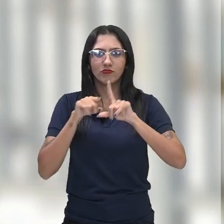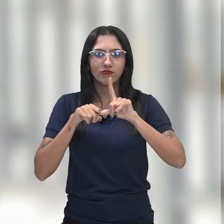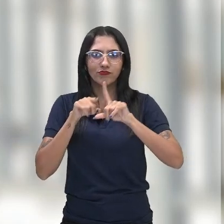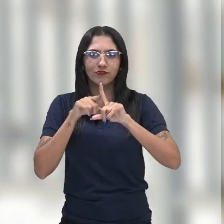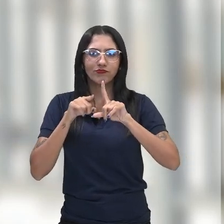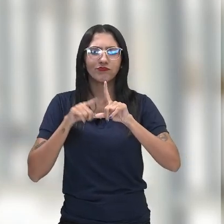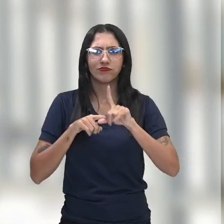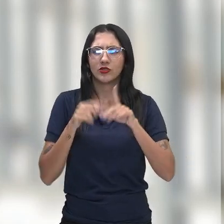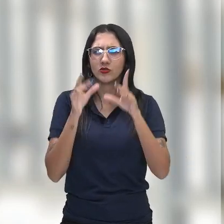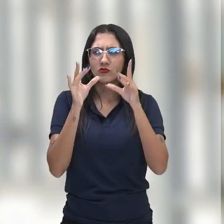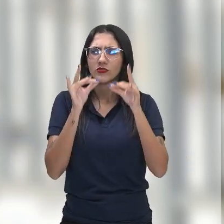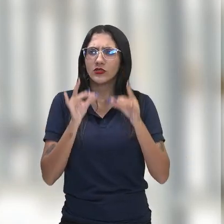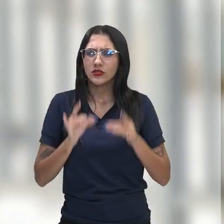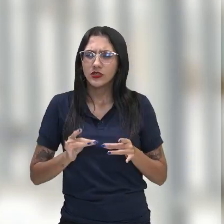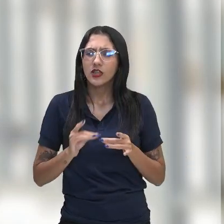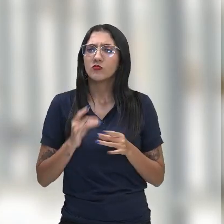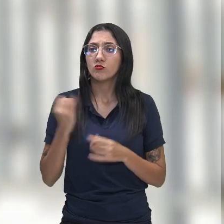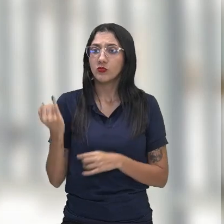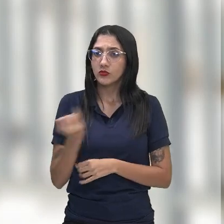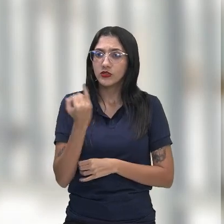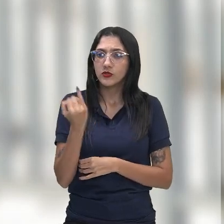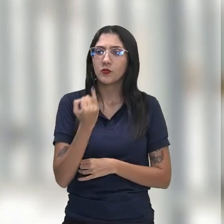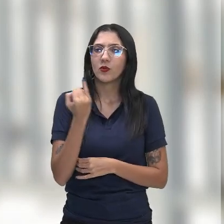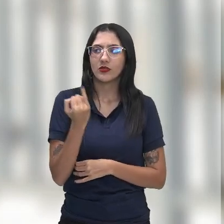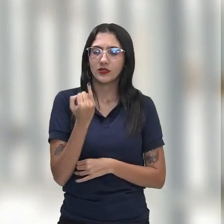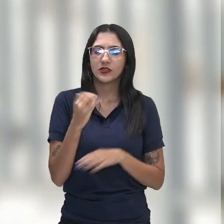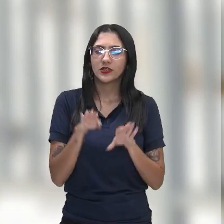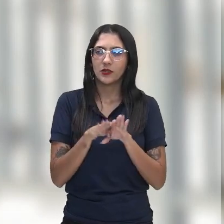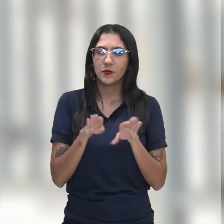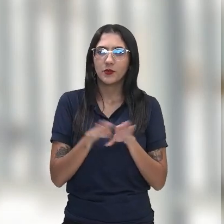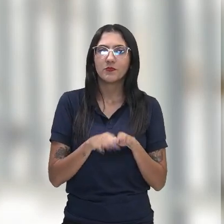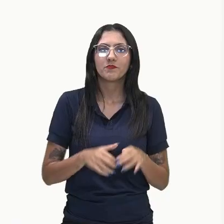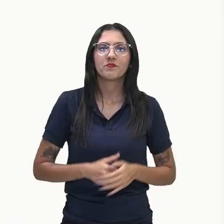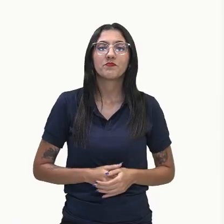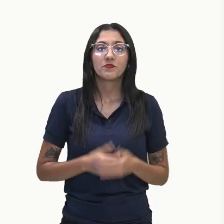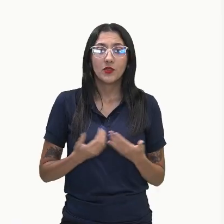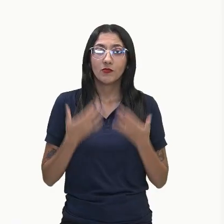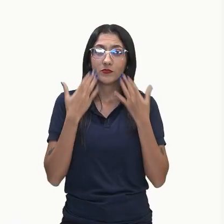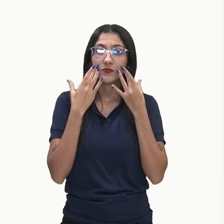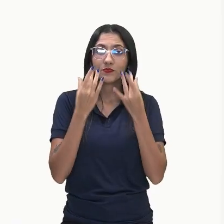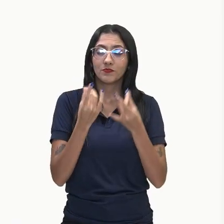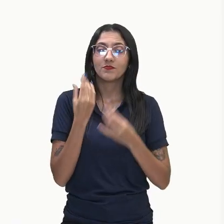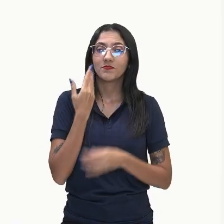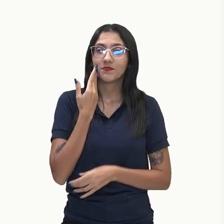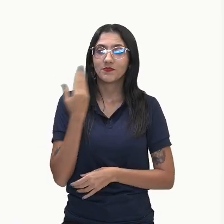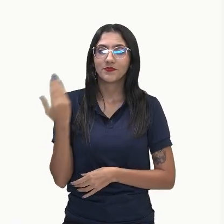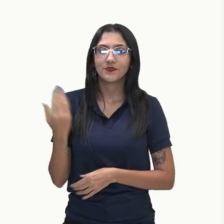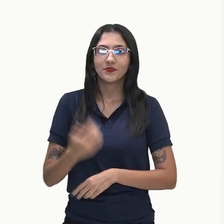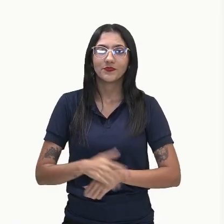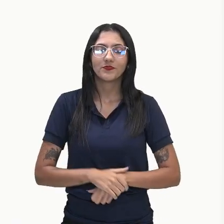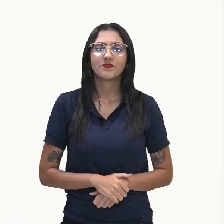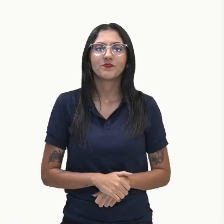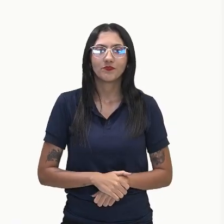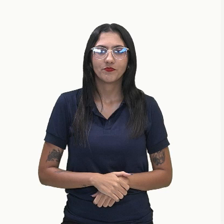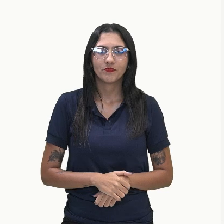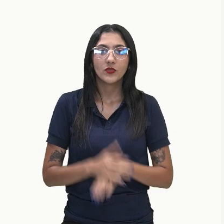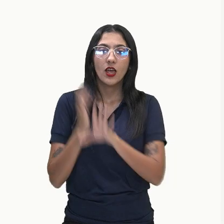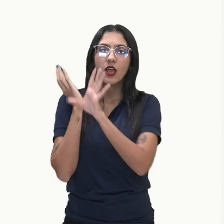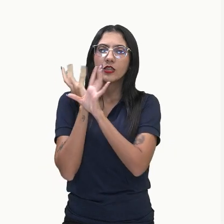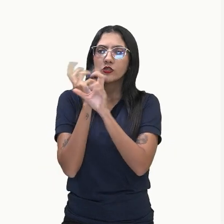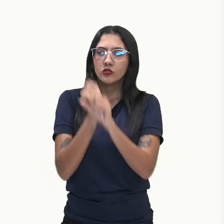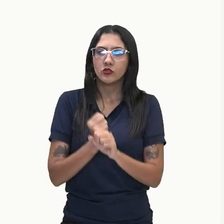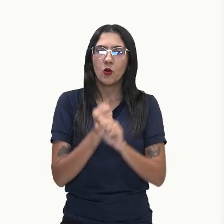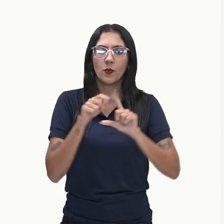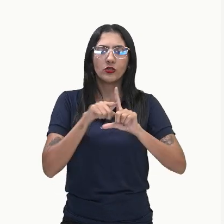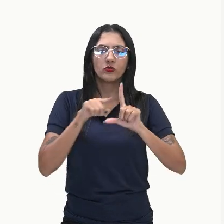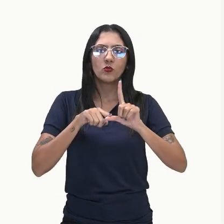algo muito, muito, muito fundamental aqui nos nossos estudos. Então, de olho na tela, avançando aí. Soma dos ângulos internos